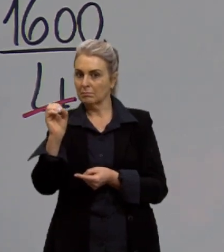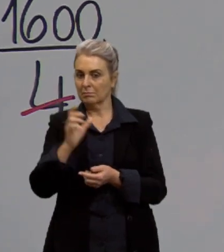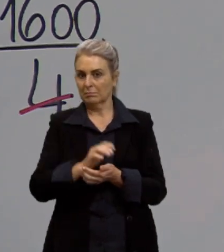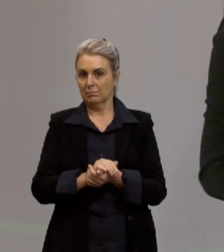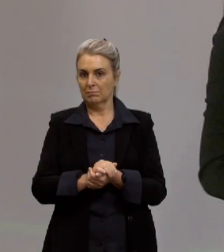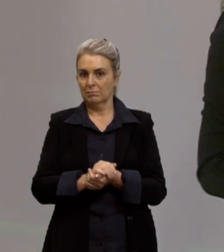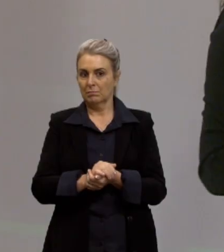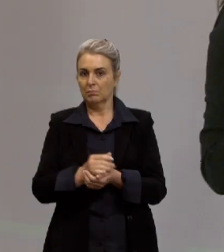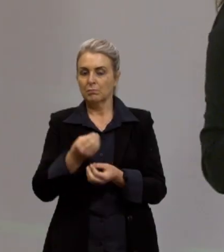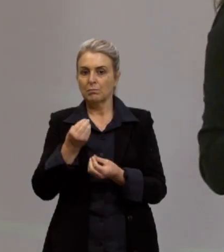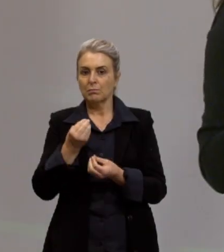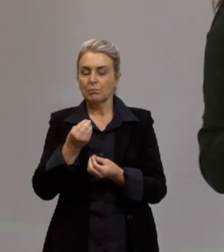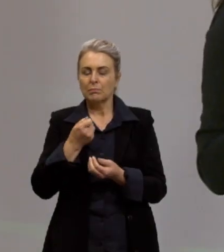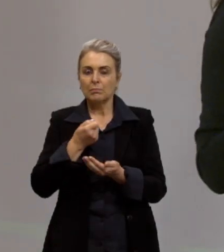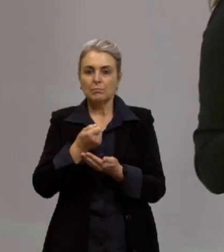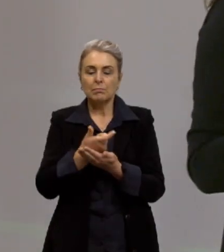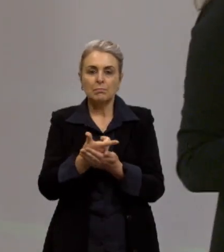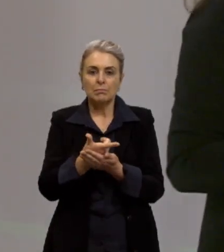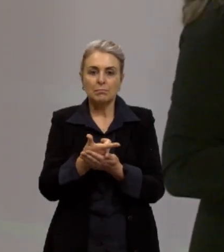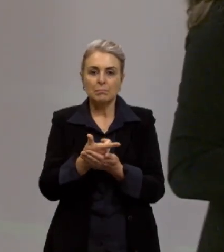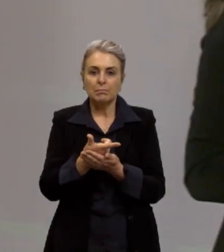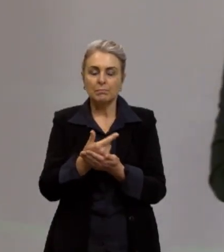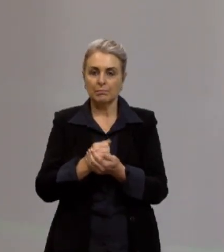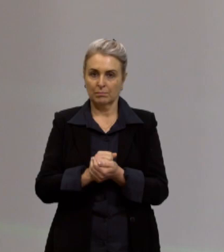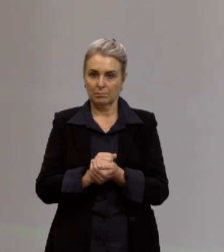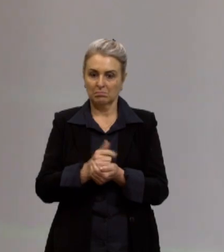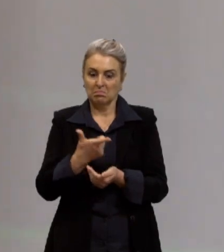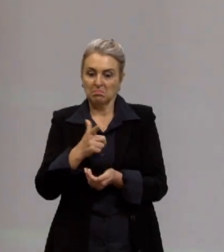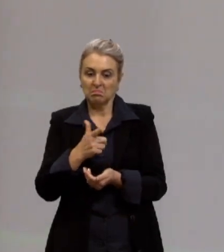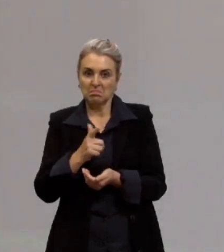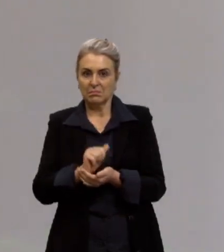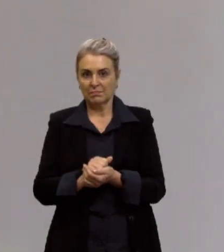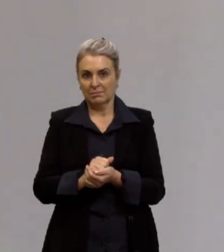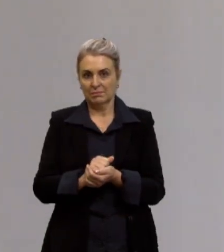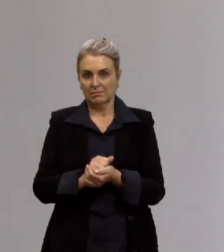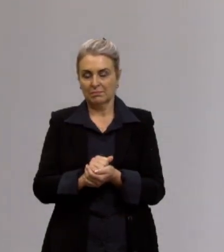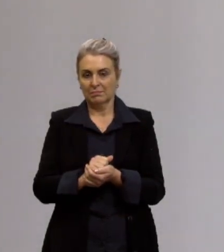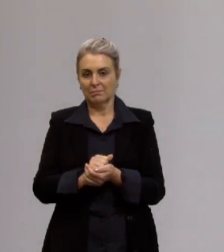pagar a minha dívida, eu devo muito além do que eu tenho. Então, a gente subtrai.